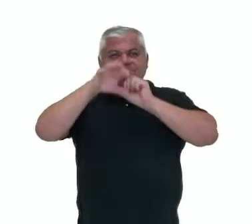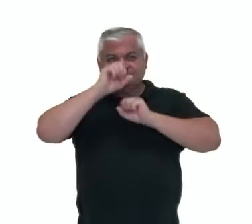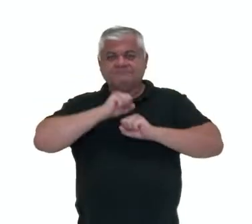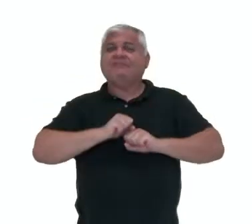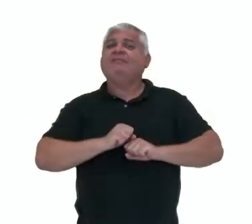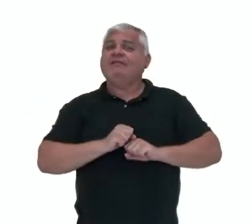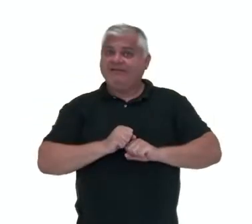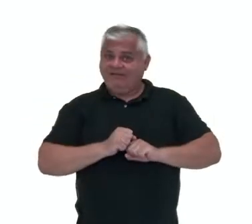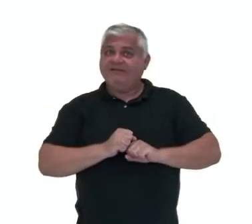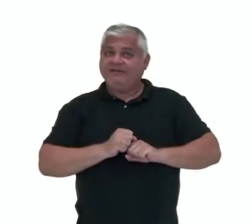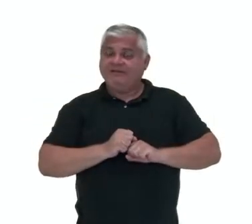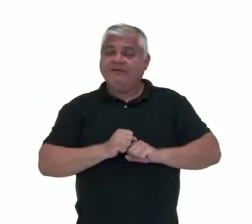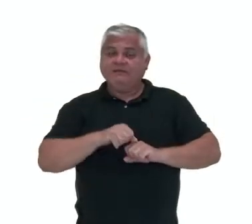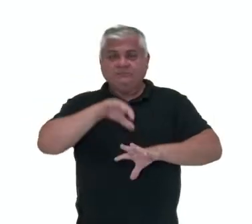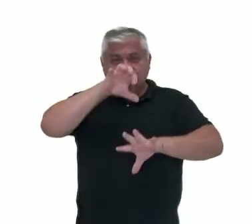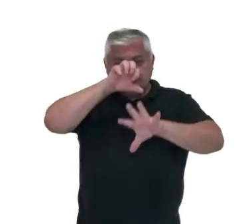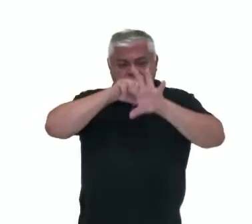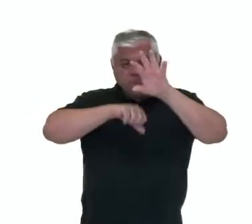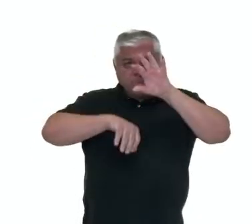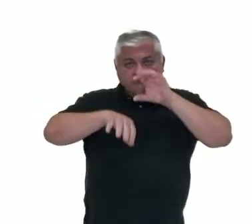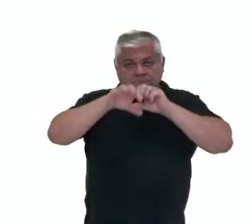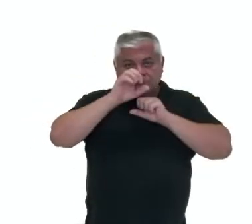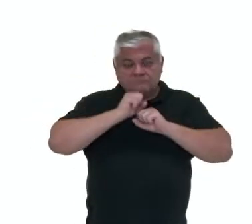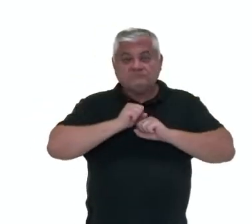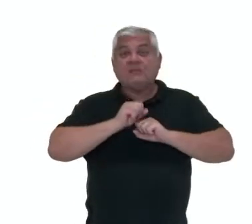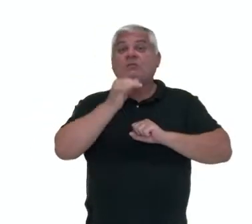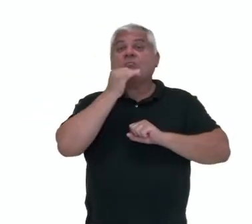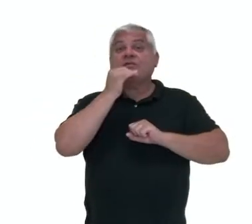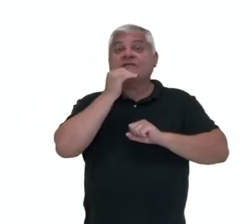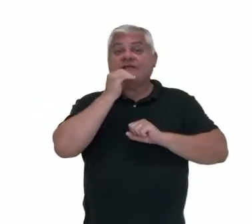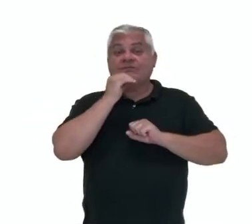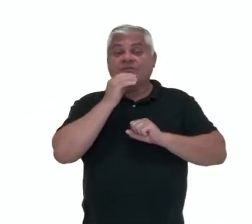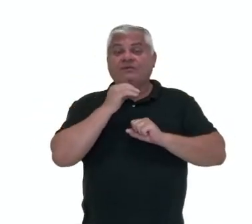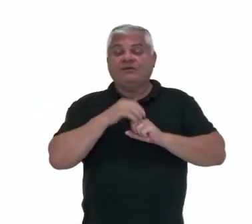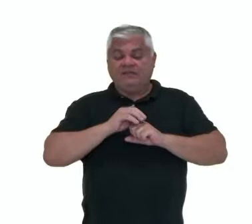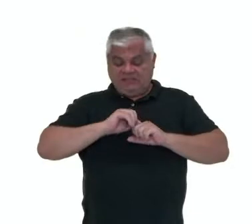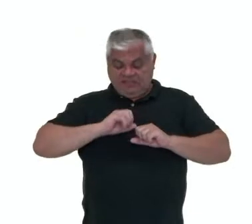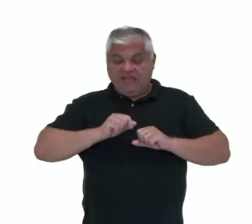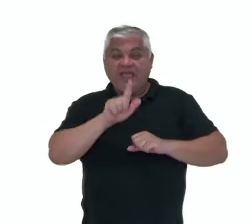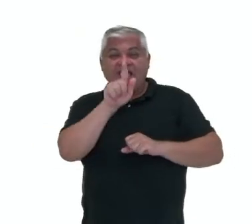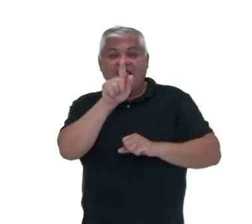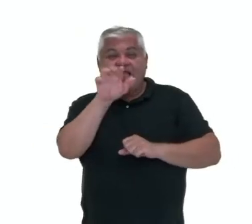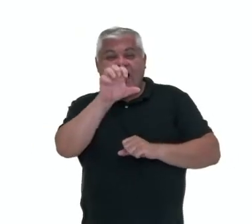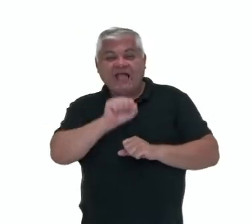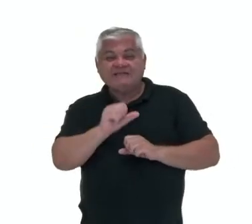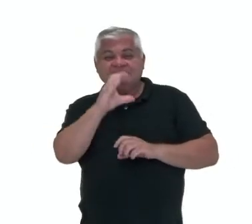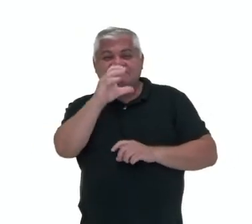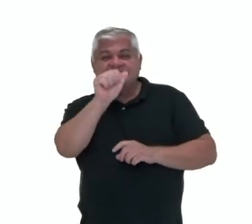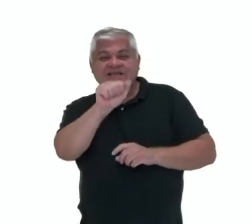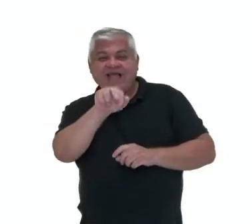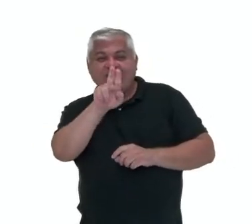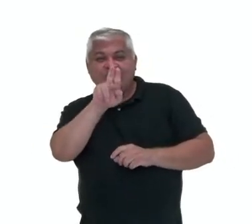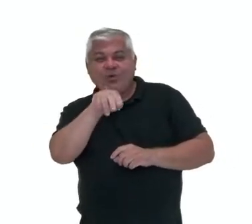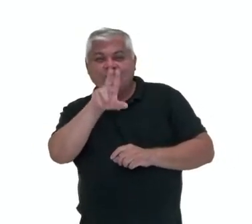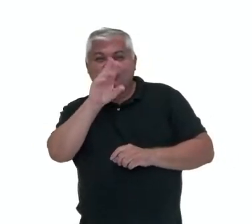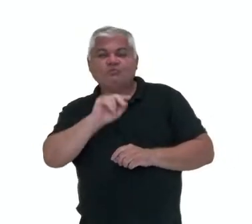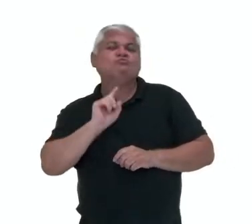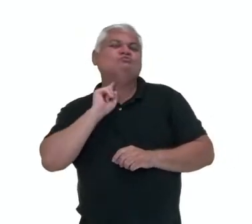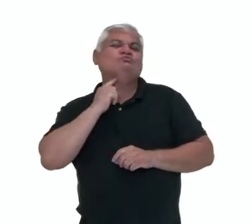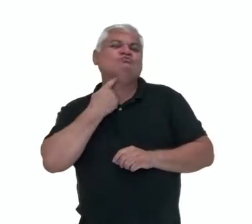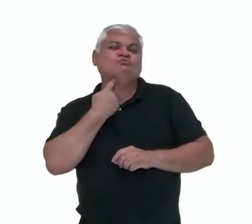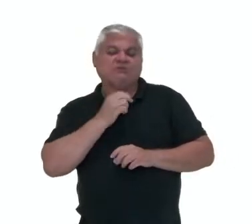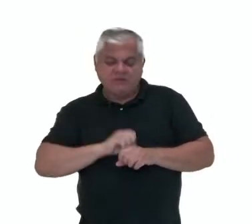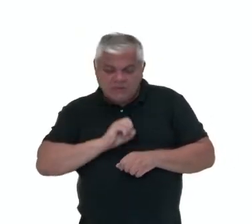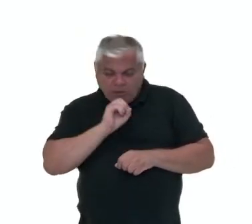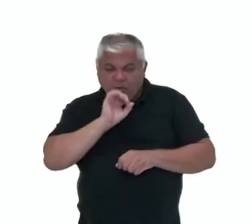Exatamente, quando nós eliminamos do nosso corpo gás carbônico. E no sistema